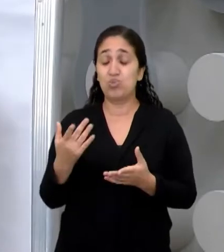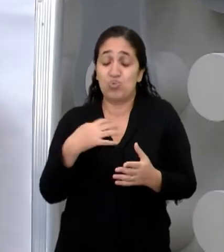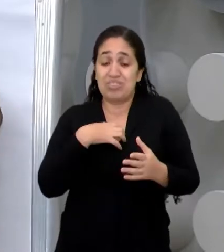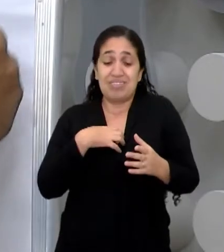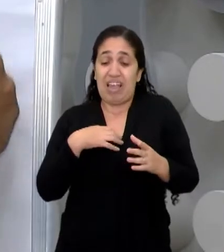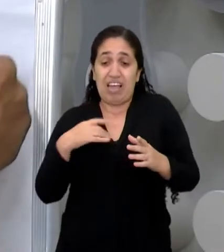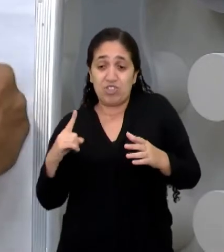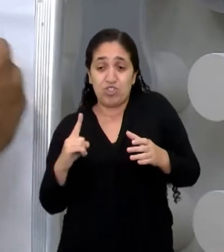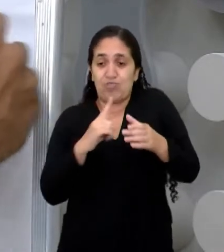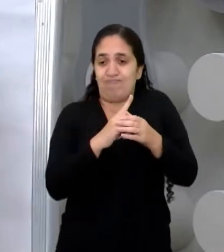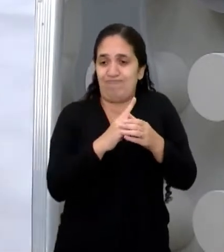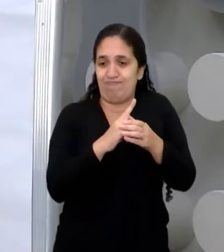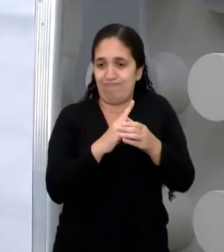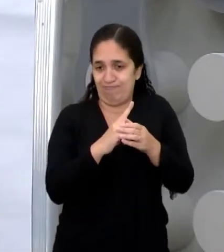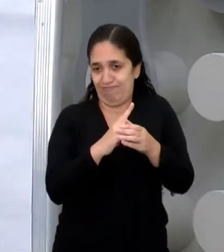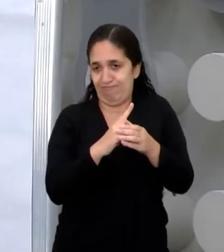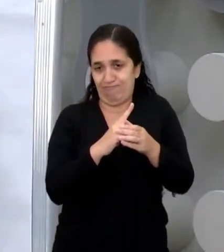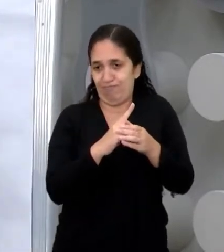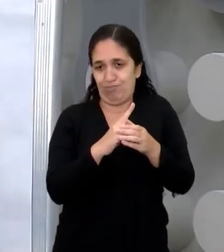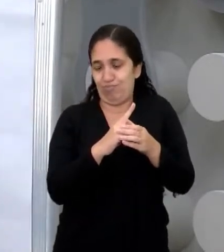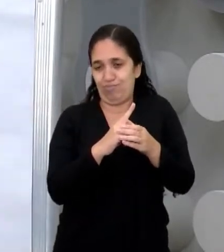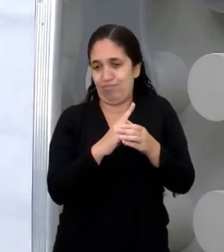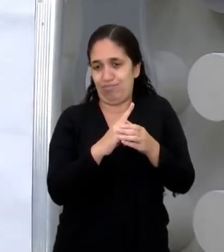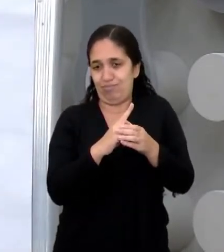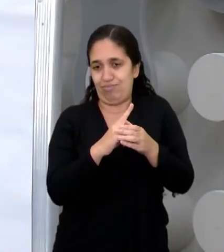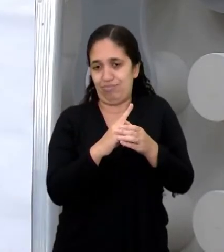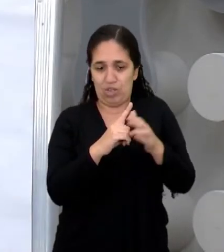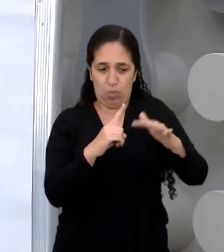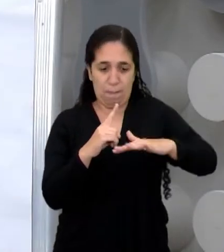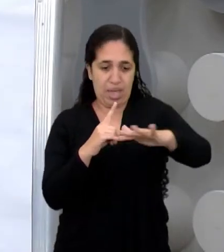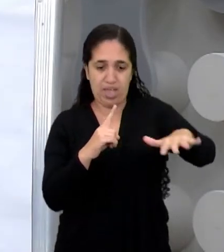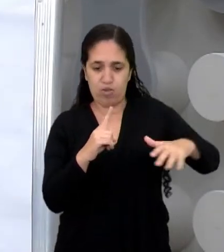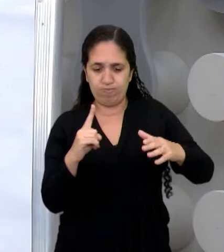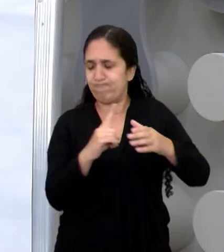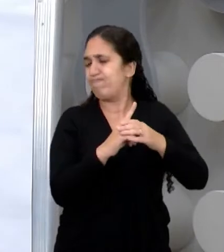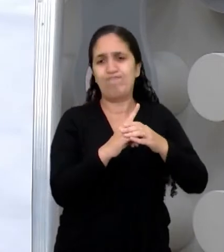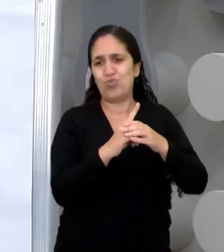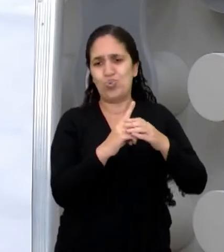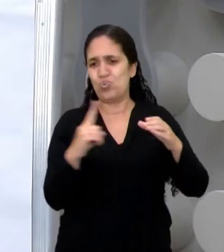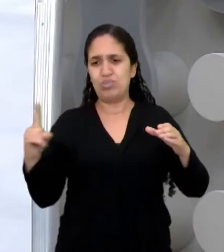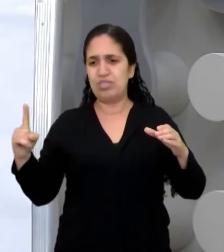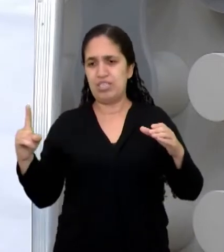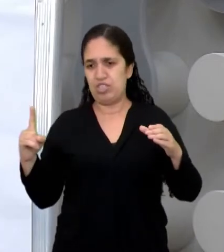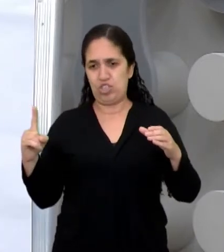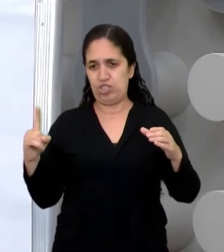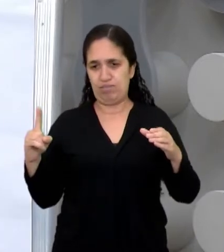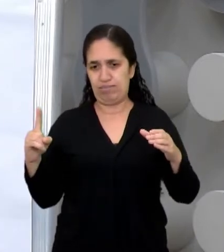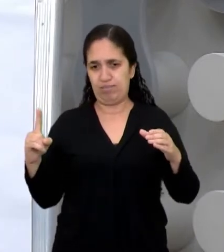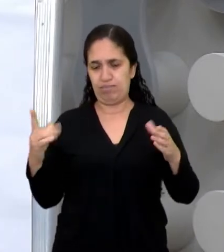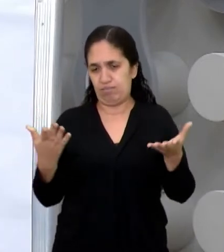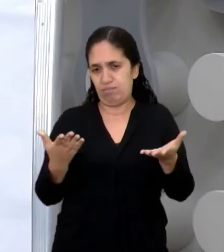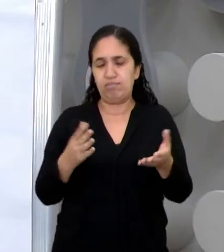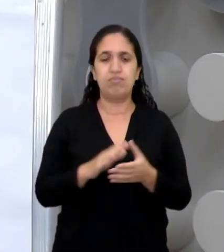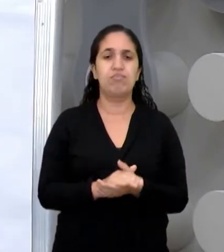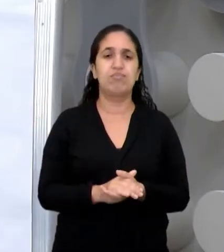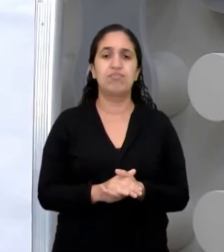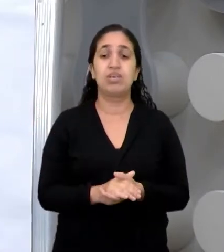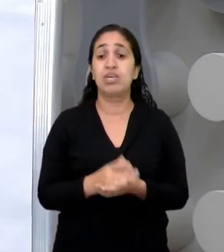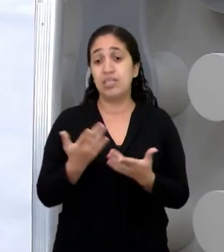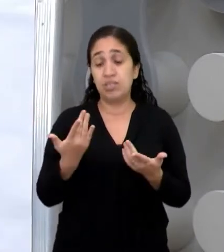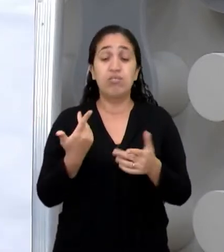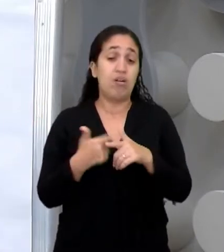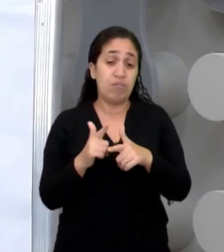pertencente, né? Então, alguém não se sente pertencente ao meio. Ao contexto, E isso